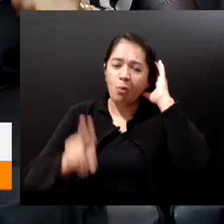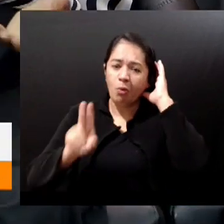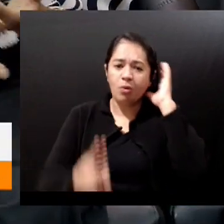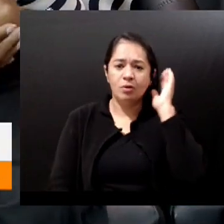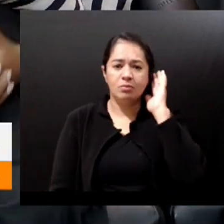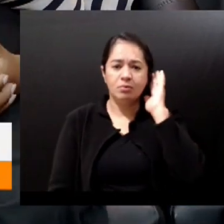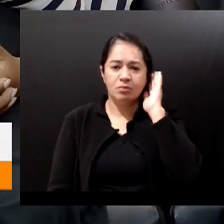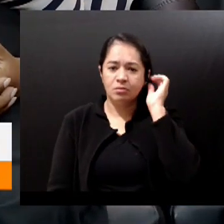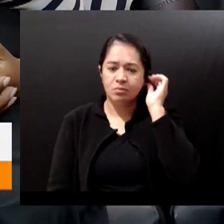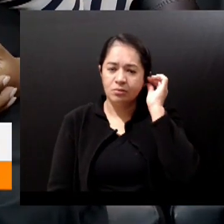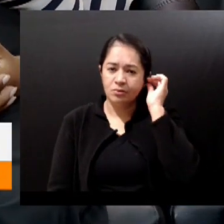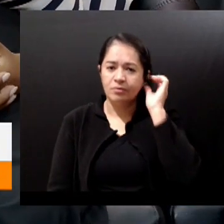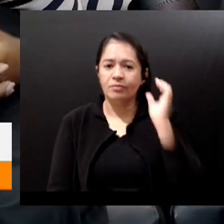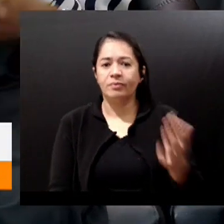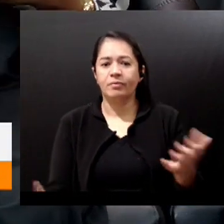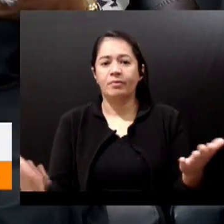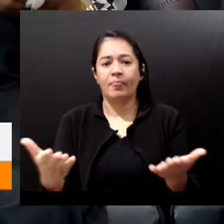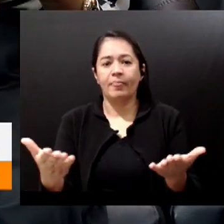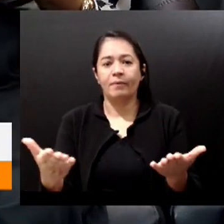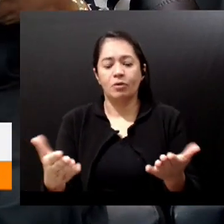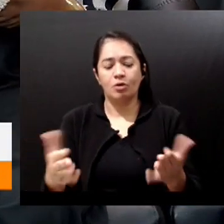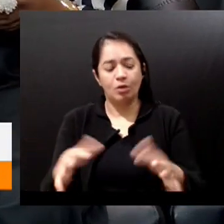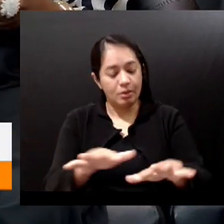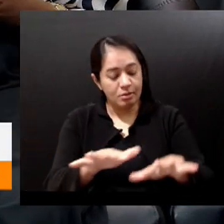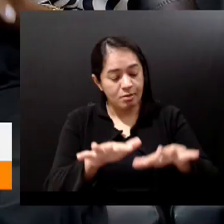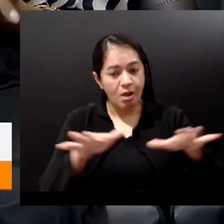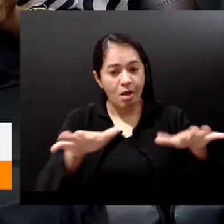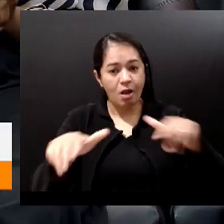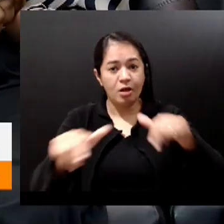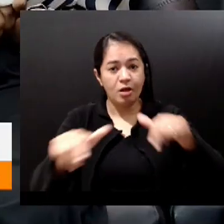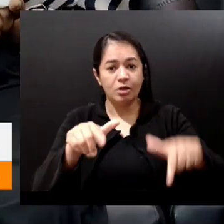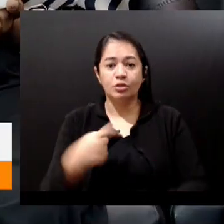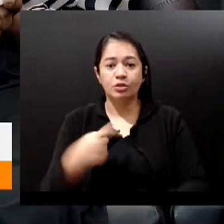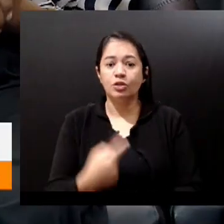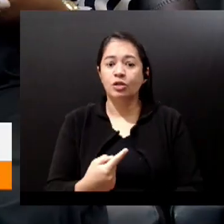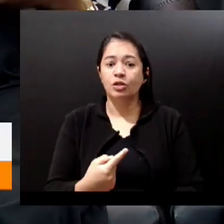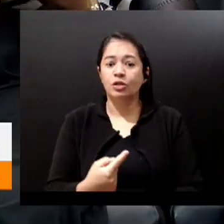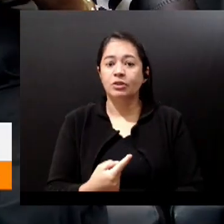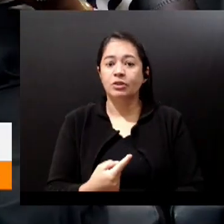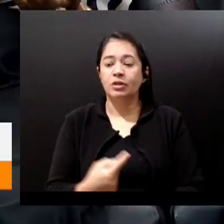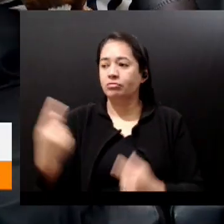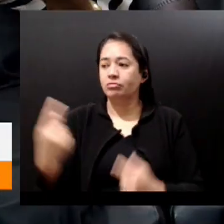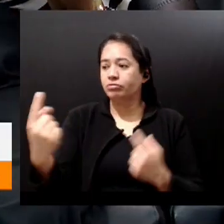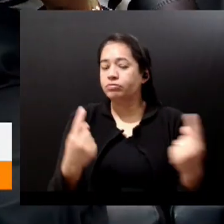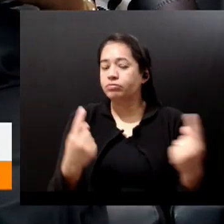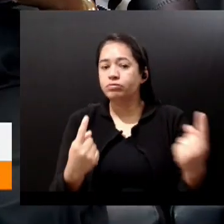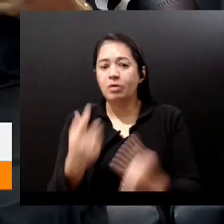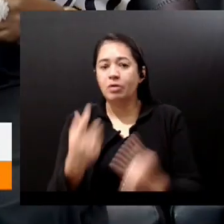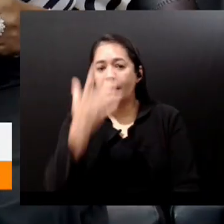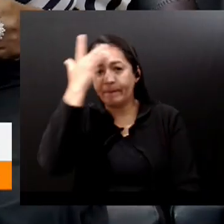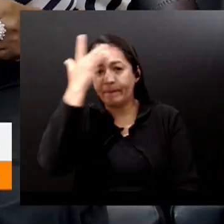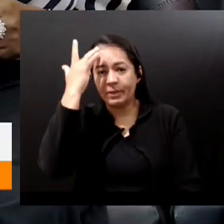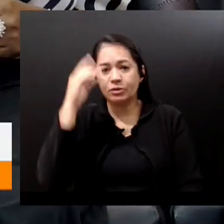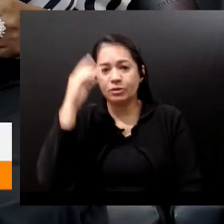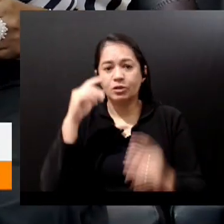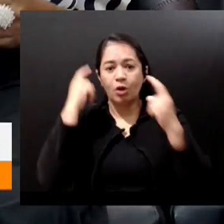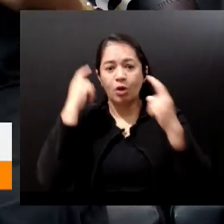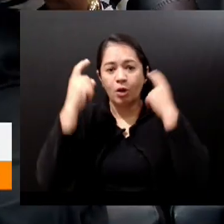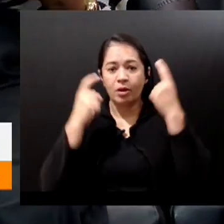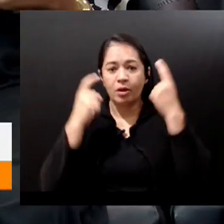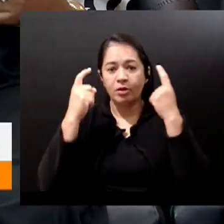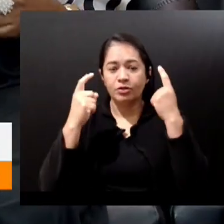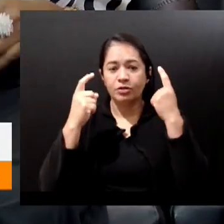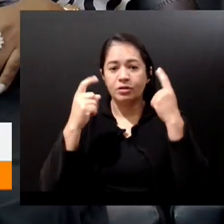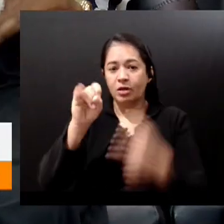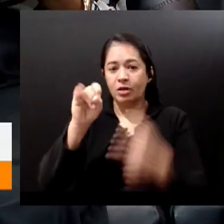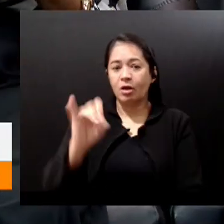mundo corporativo, né, a gente sempre recebe muitas pessoas, assim, que ficam muito preocupadas com a sua imagem, né, com o